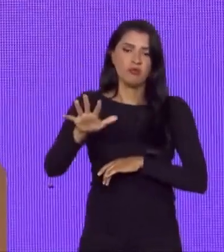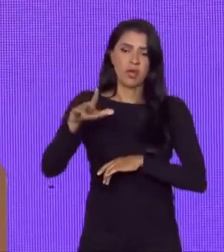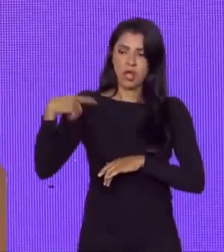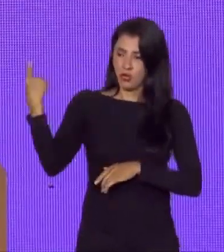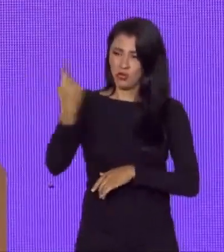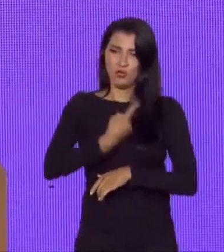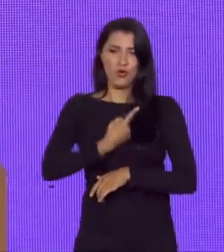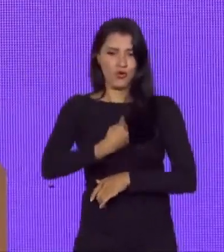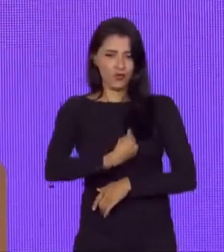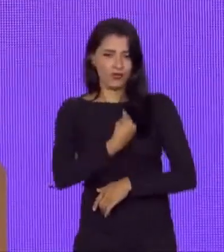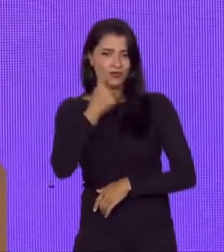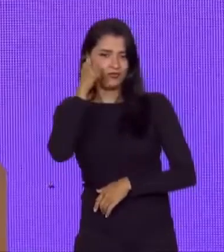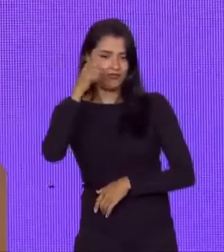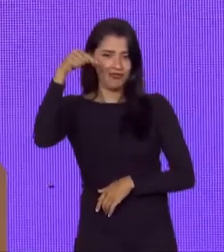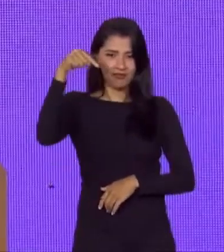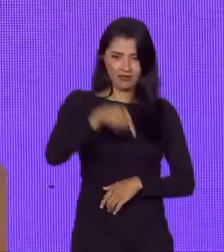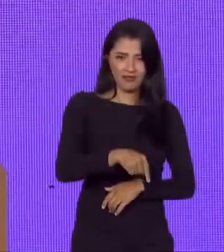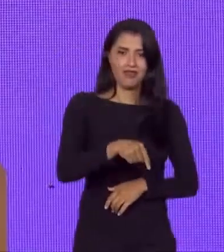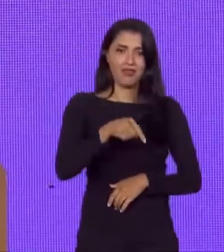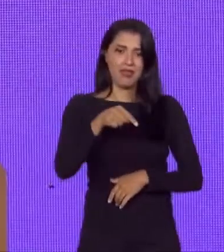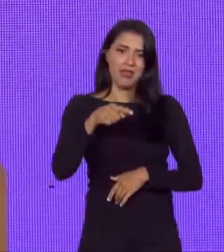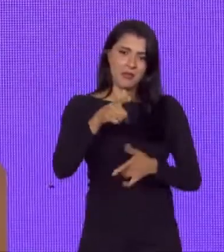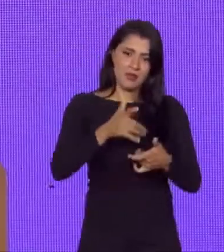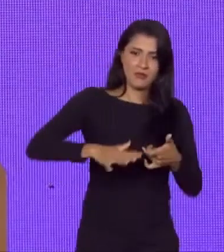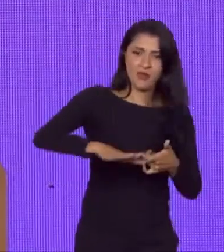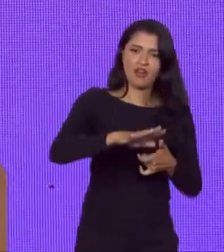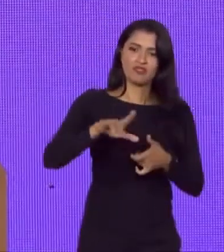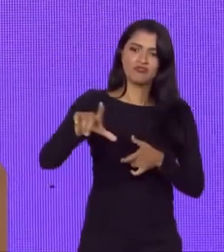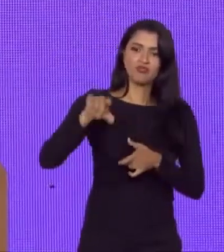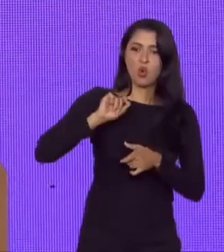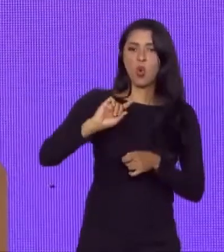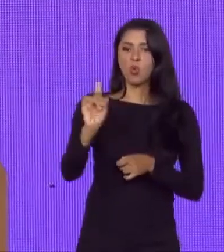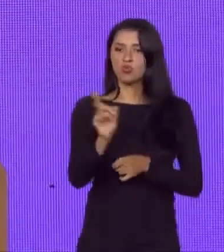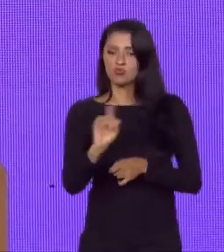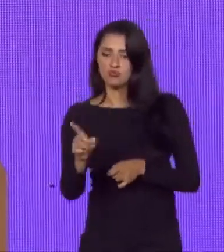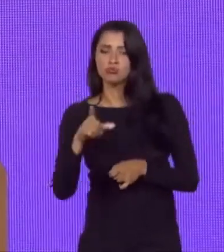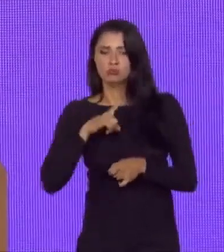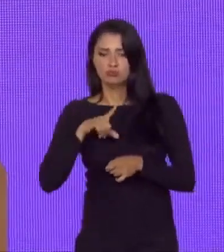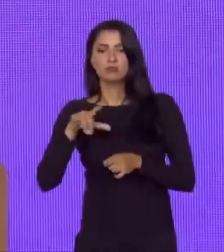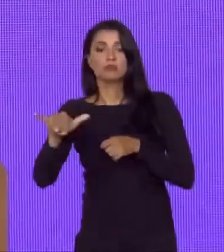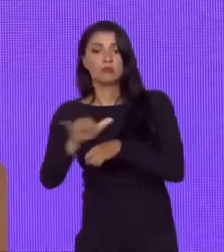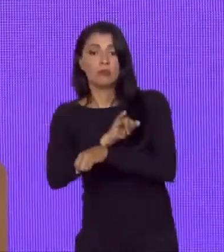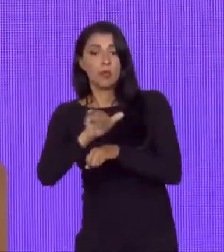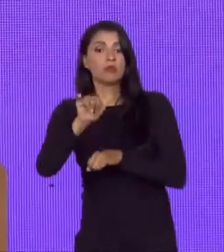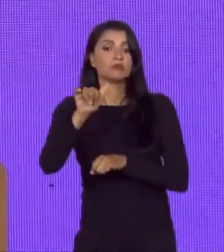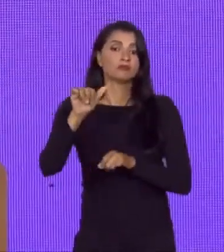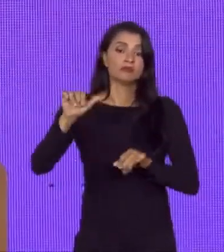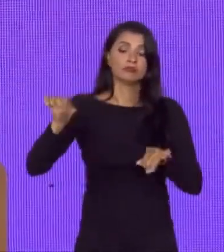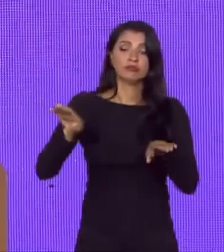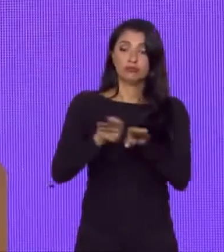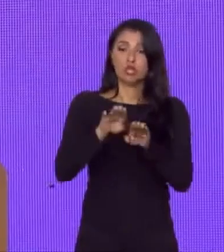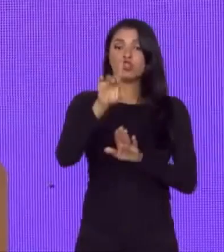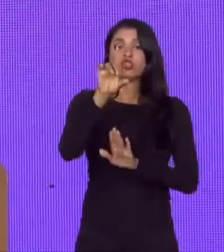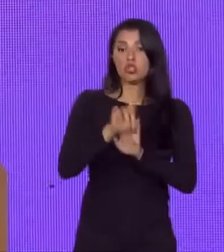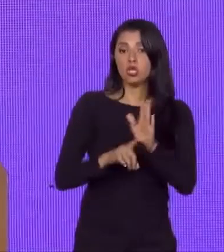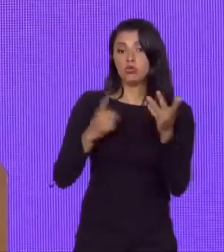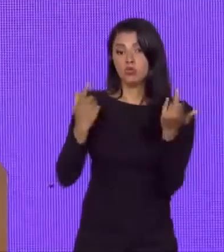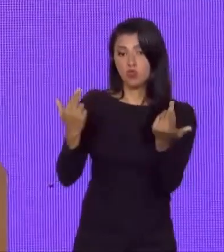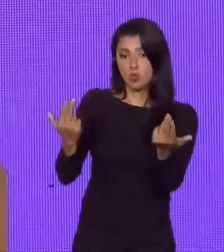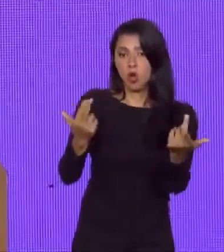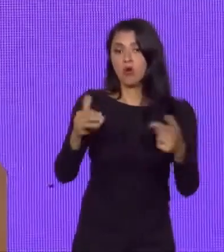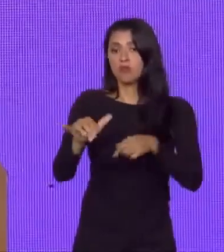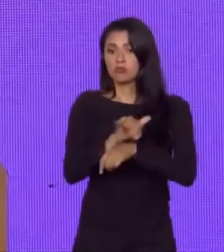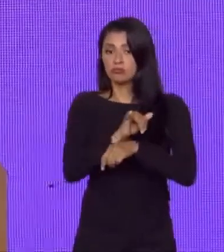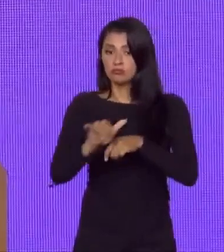ocupam espaços, eleitos ou não, mas estratégicos para a garantia de direitos e a busca por igualdade para as mulheres. Temos